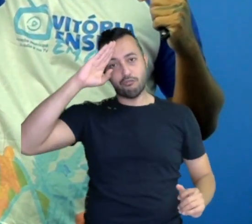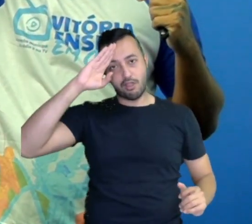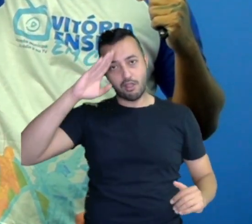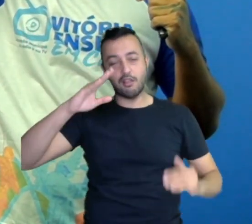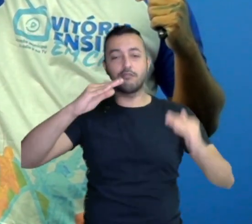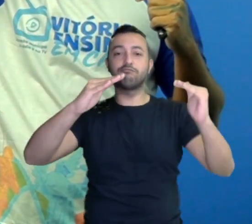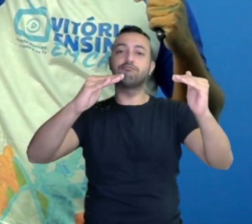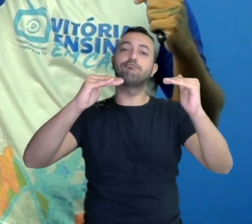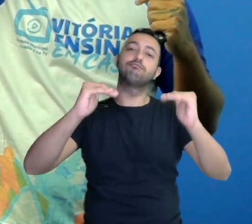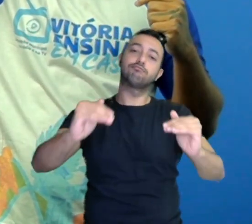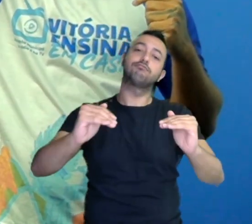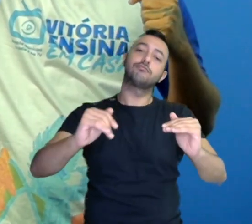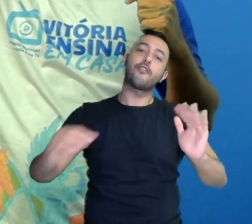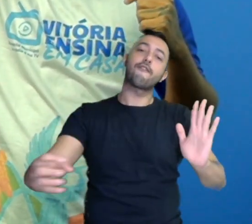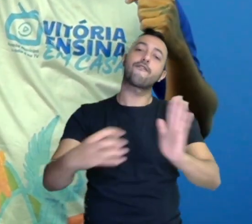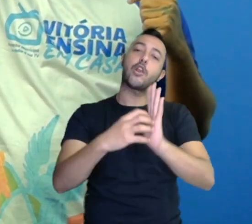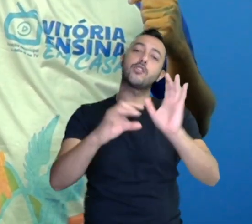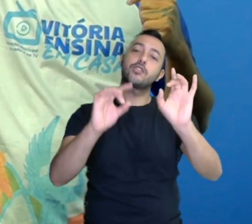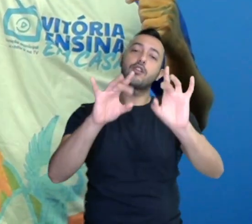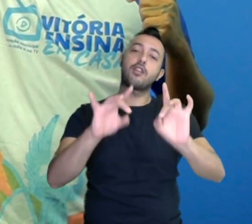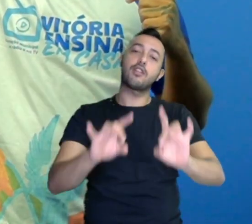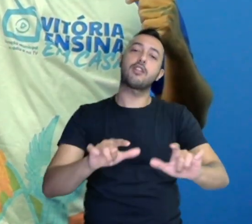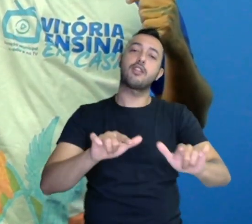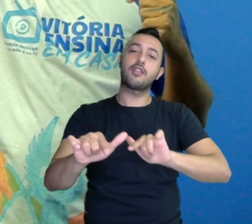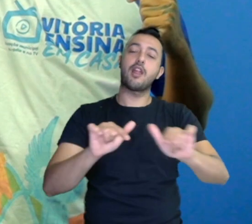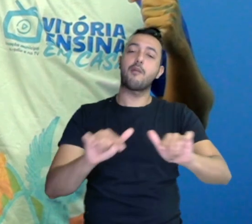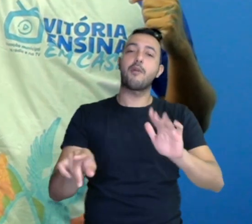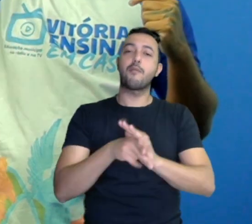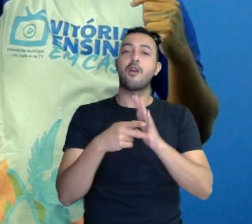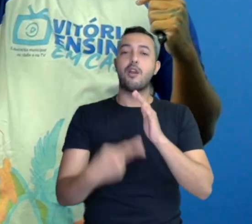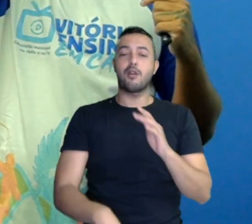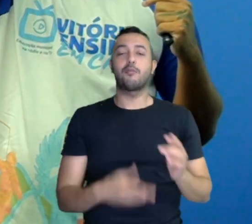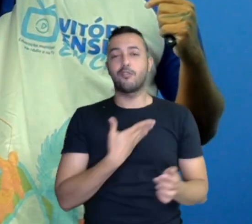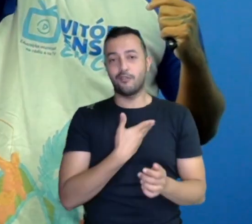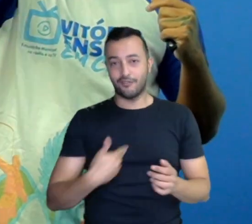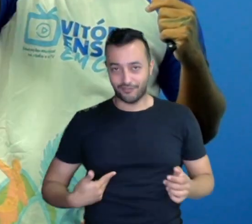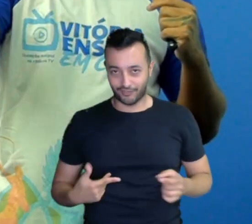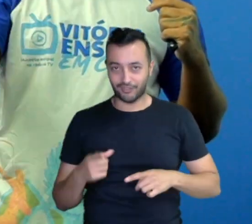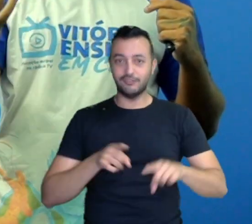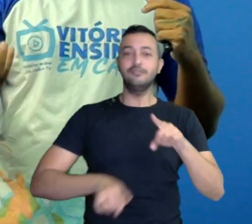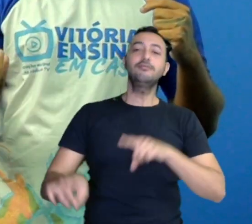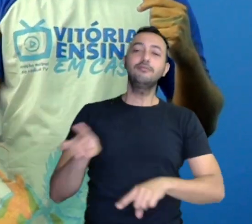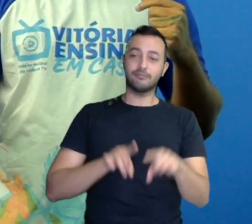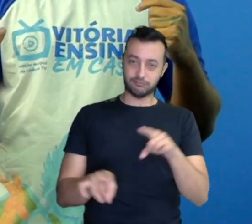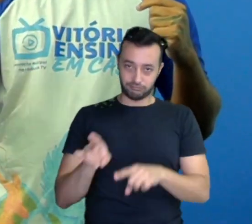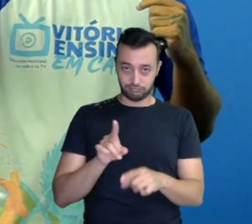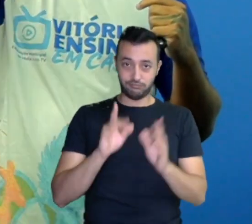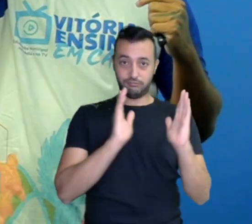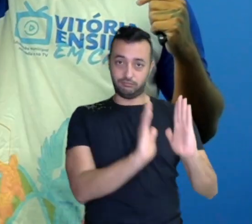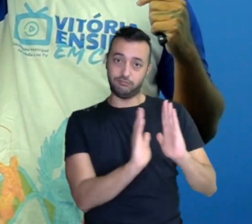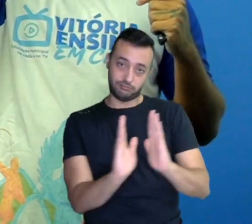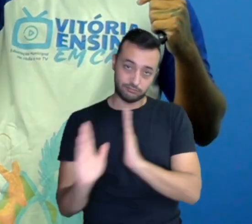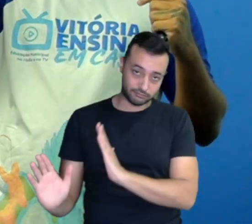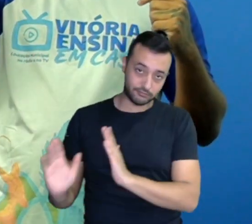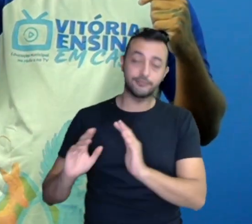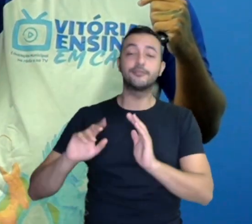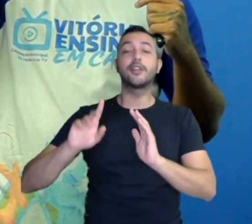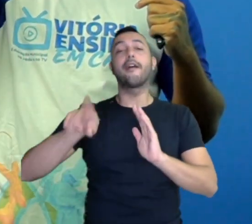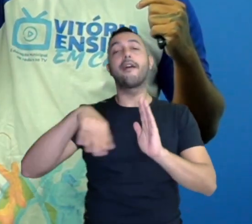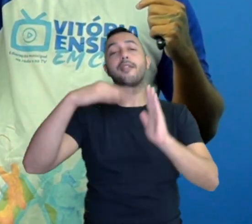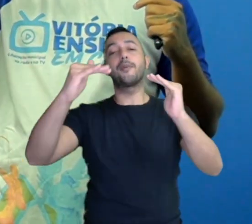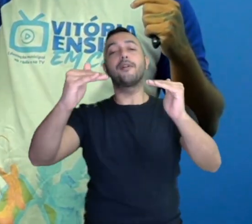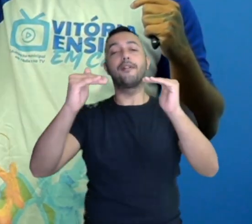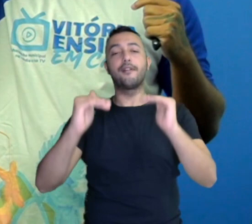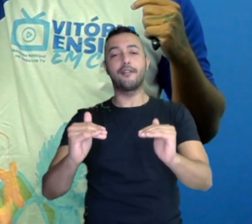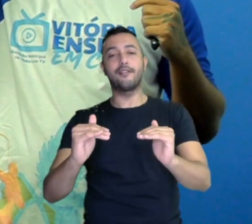alguns funcionários específicos do Estado, que ajudam a manter a ordem do Estado. Aí depois a gente vai ter